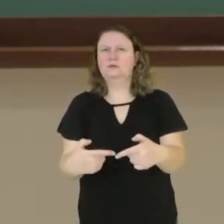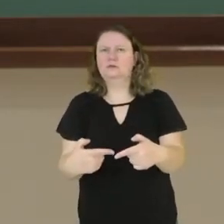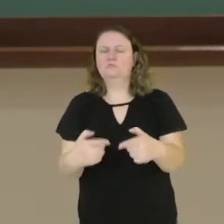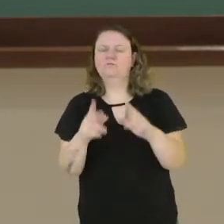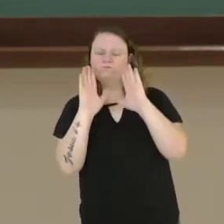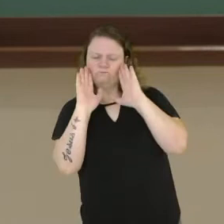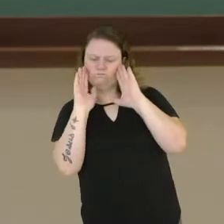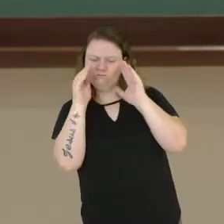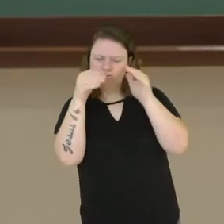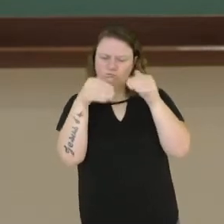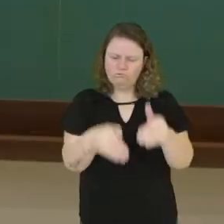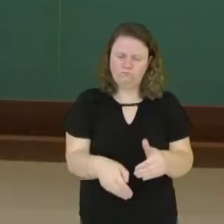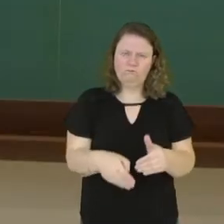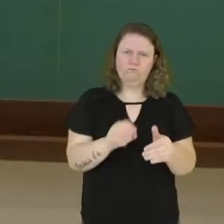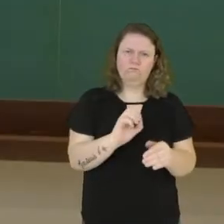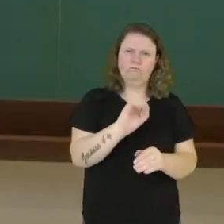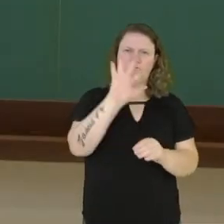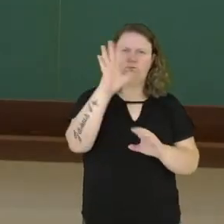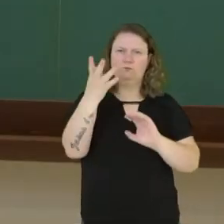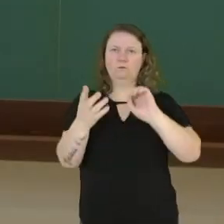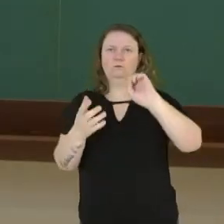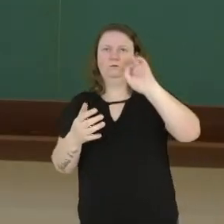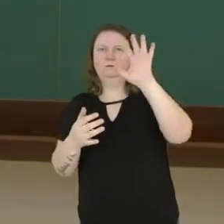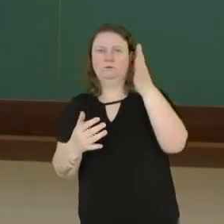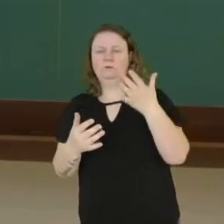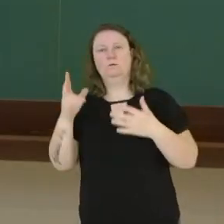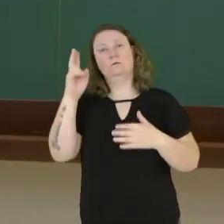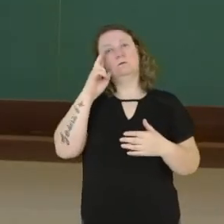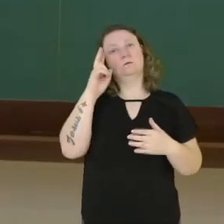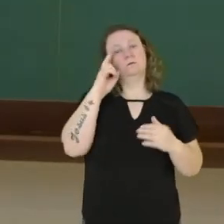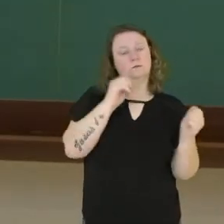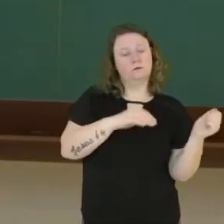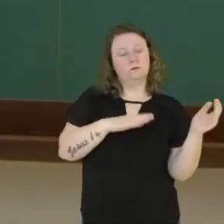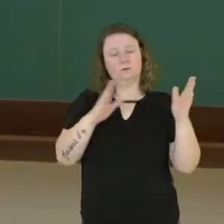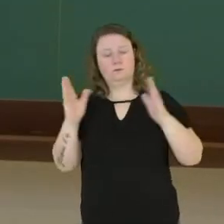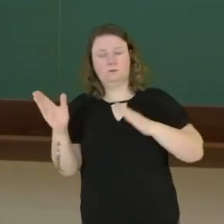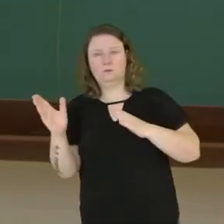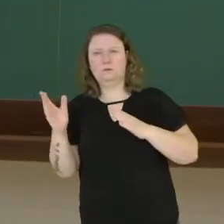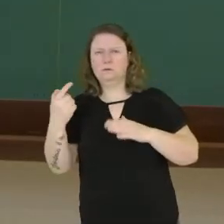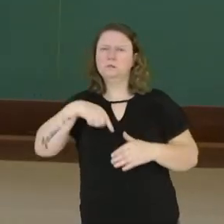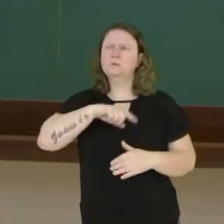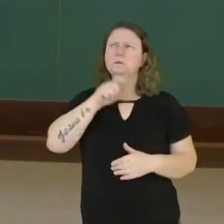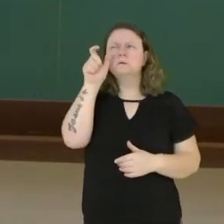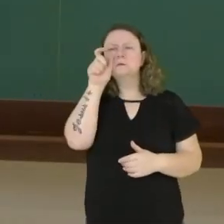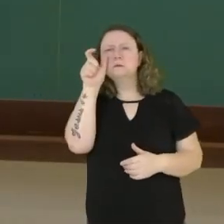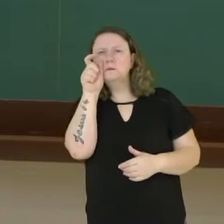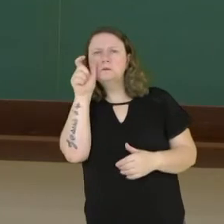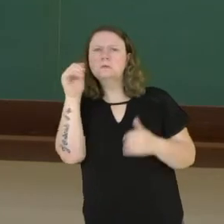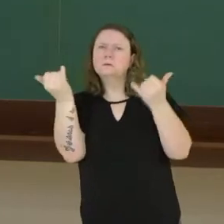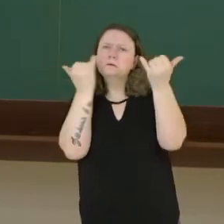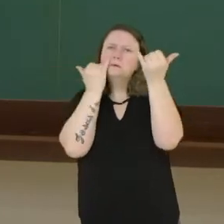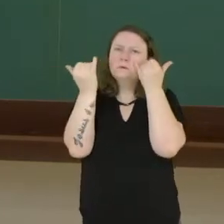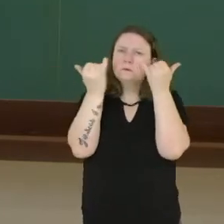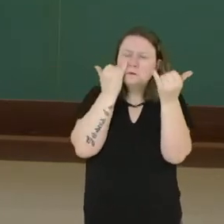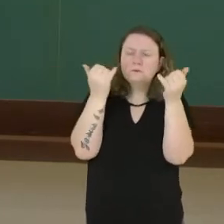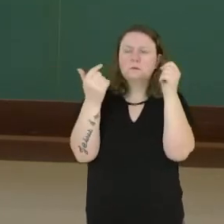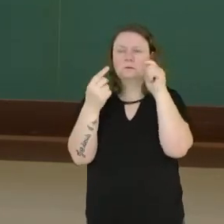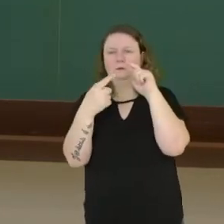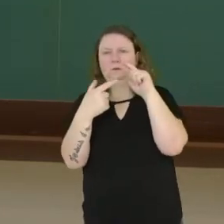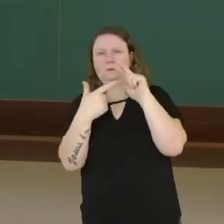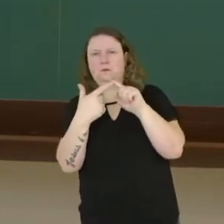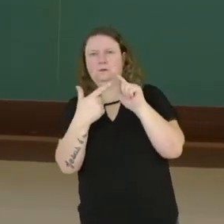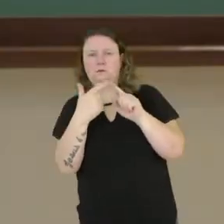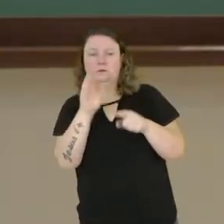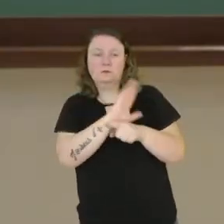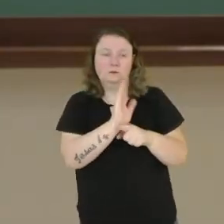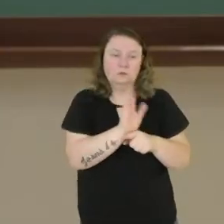acontecimentos históricos ao longo do tempo. O tempo todo nós vemos nos noticiários, nós vemos nos filmes, em vários